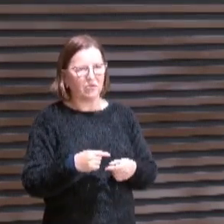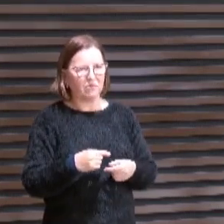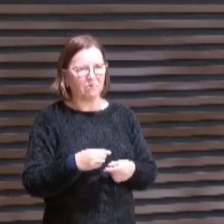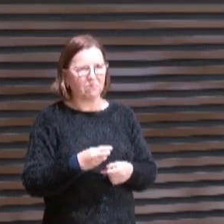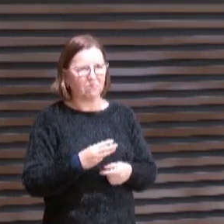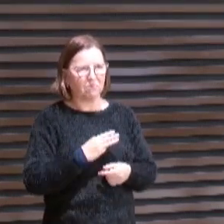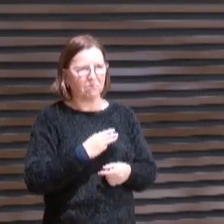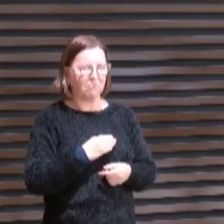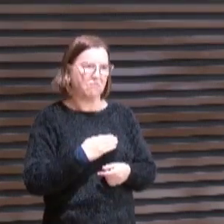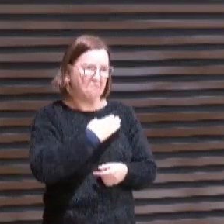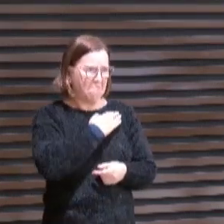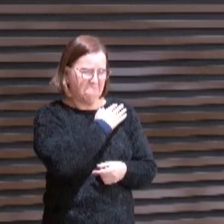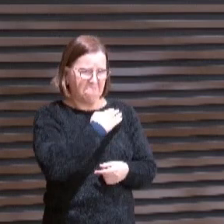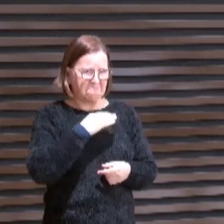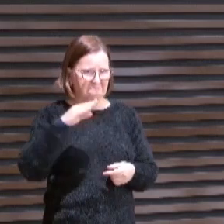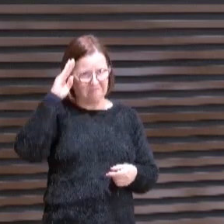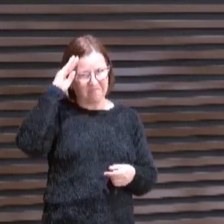homem bastante culto,